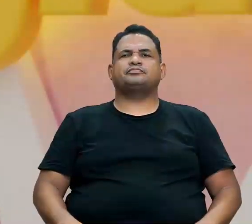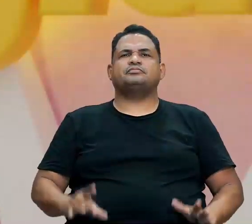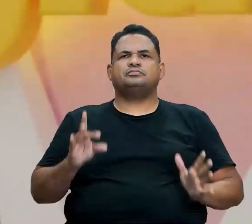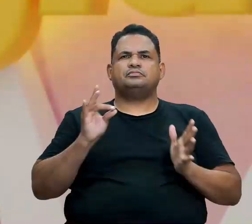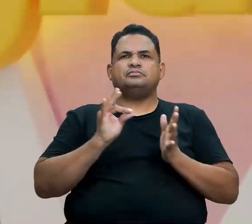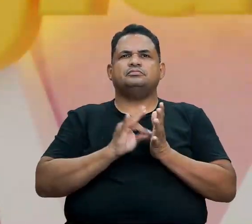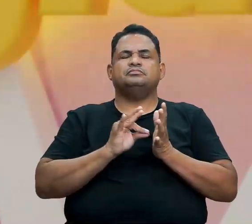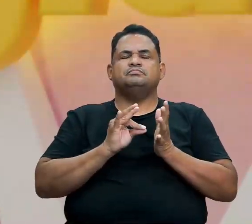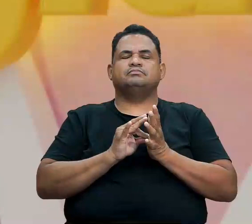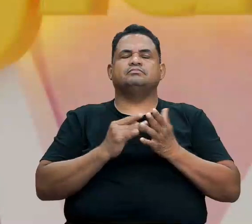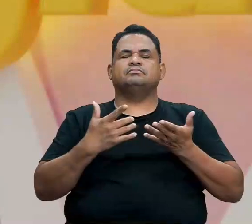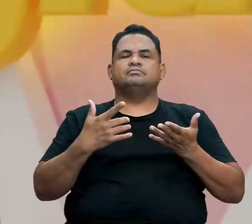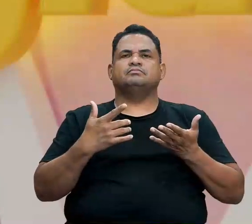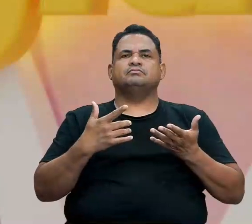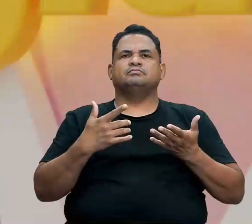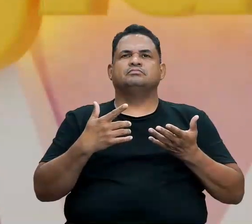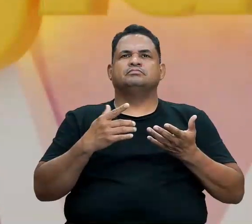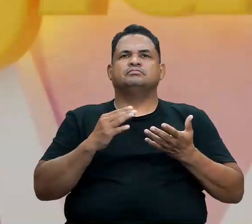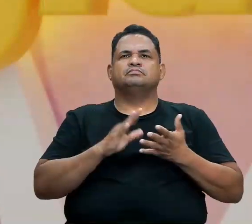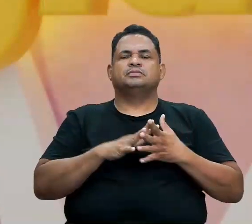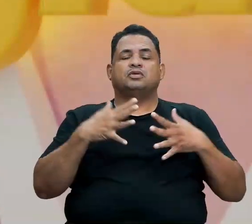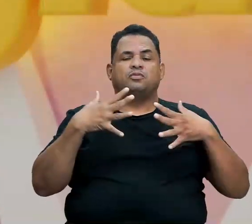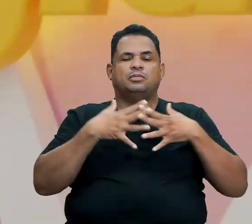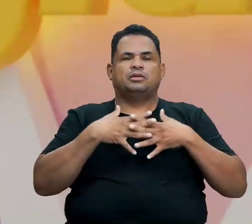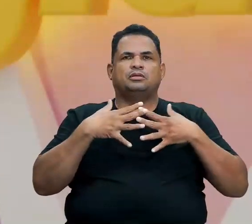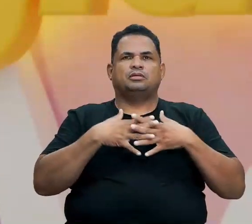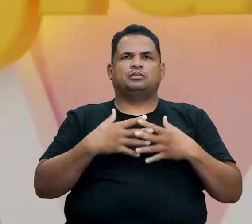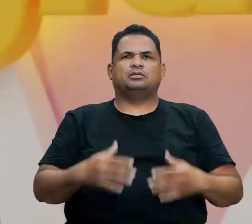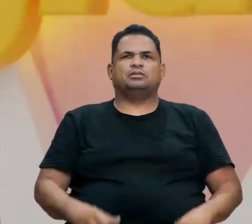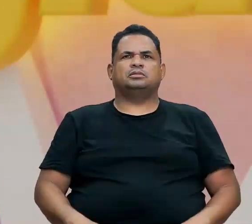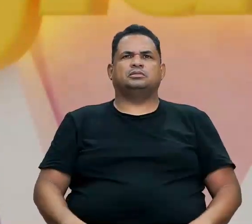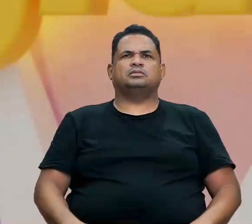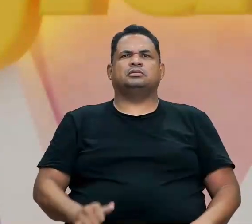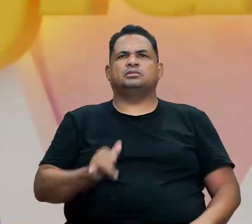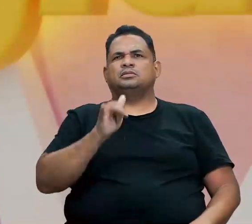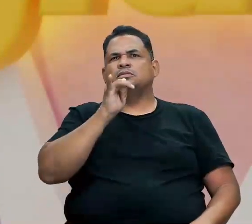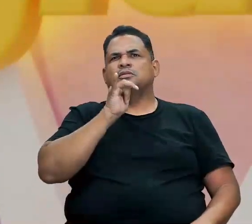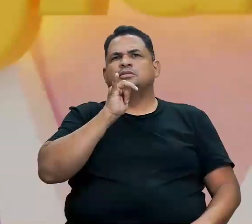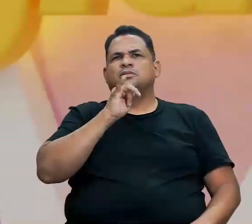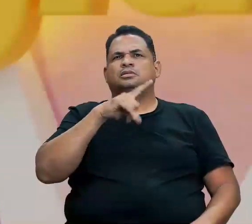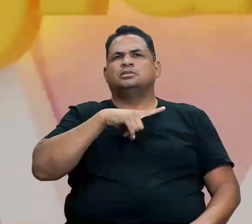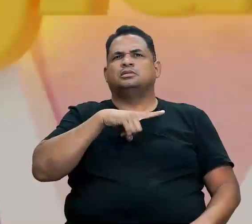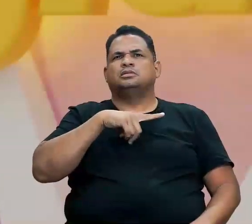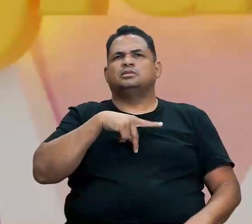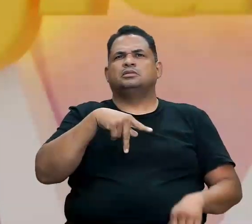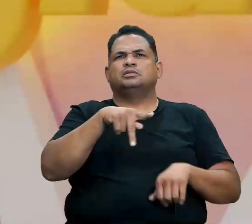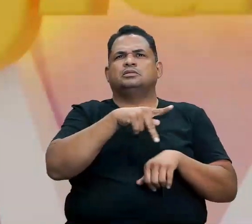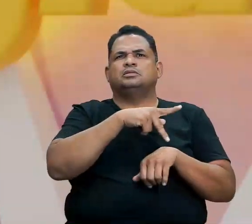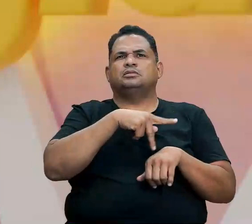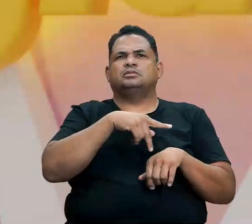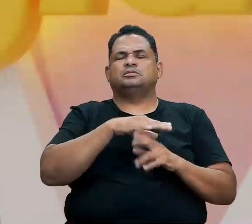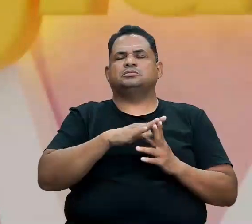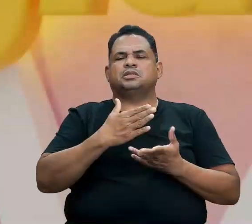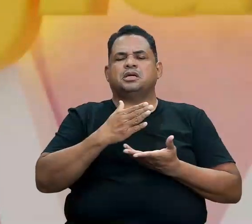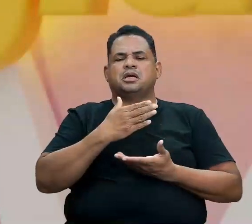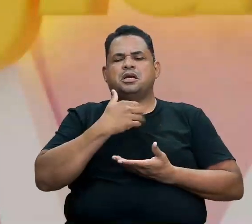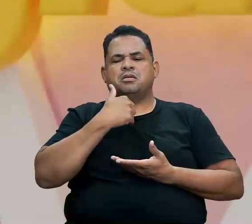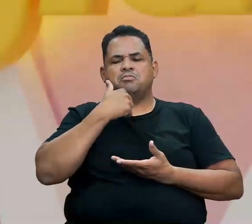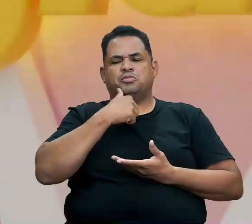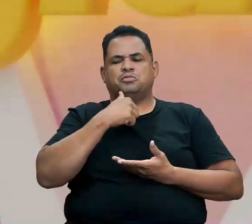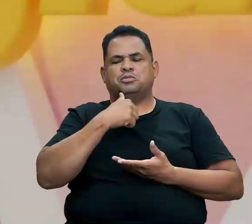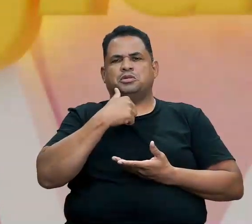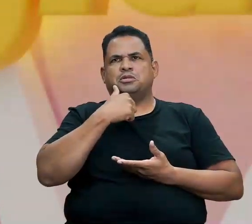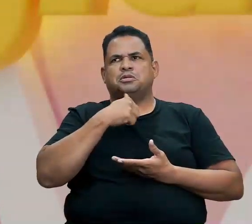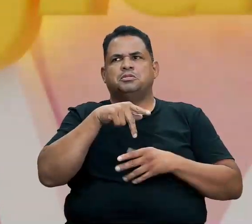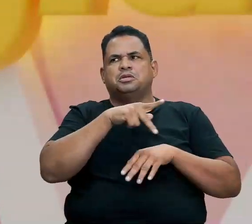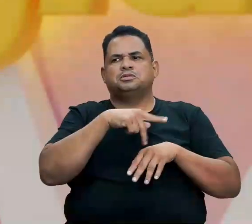que isso é muito complicado, né? Por exemplo, tem países que as mulheres não podem estudar, né? Tem países que